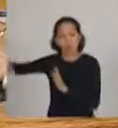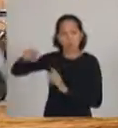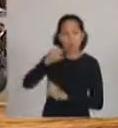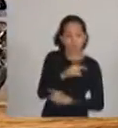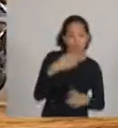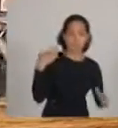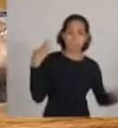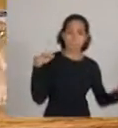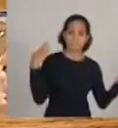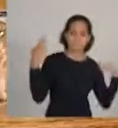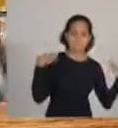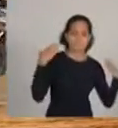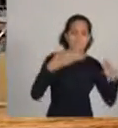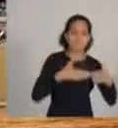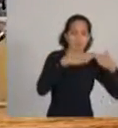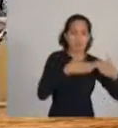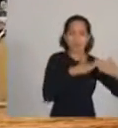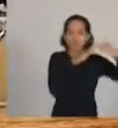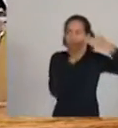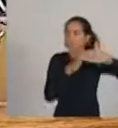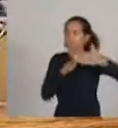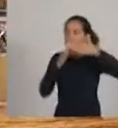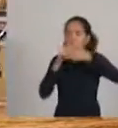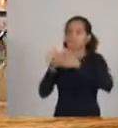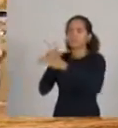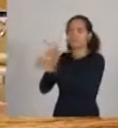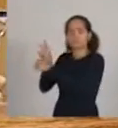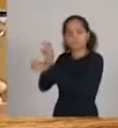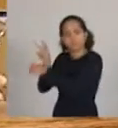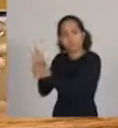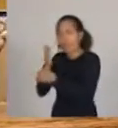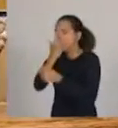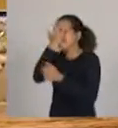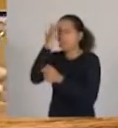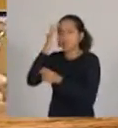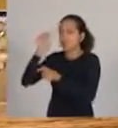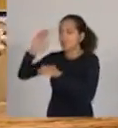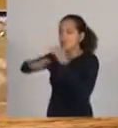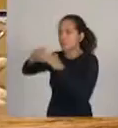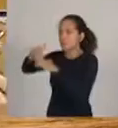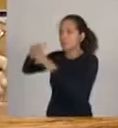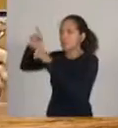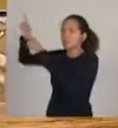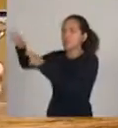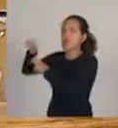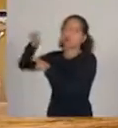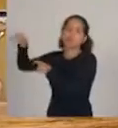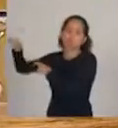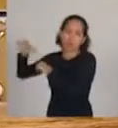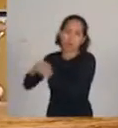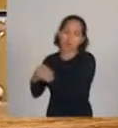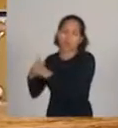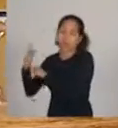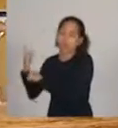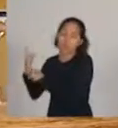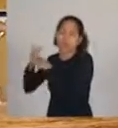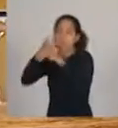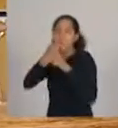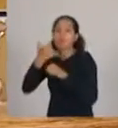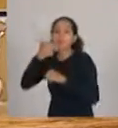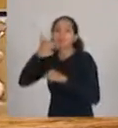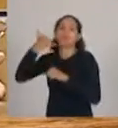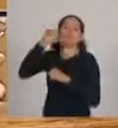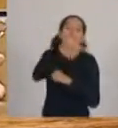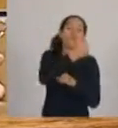parceiros, resguardando. Quando a pessoa que está no mar, o pescador procura, é para a capitania que ele liga,